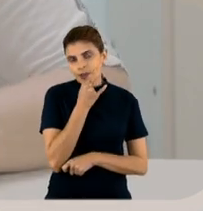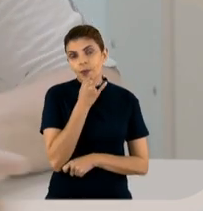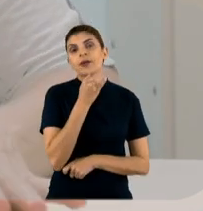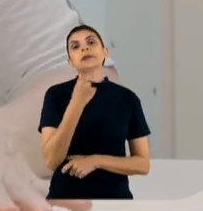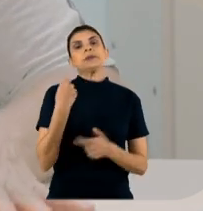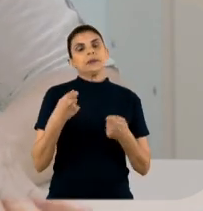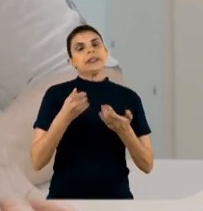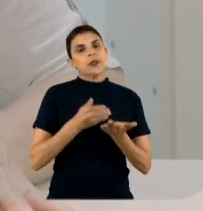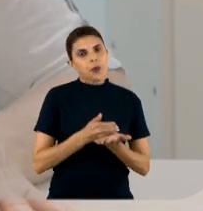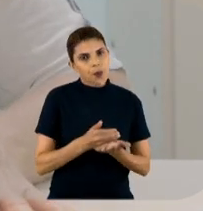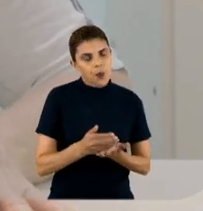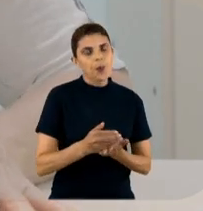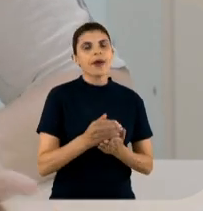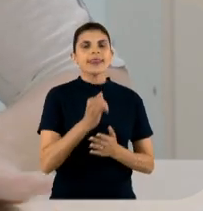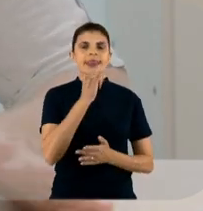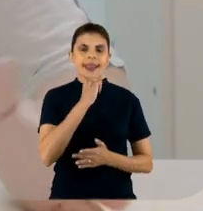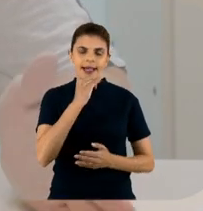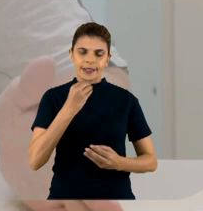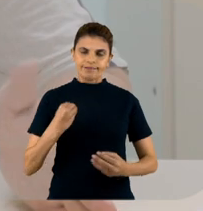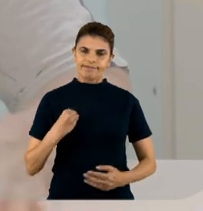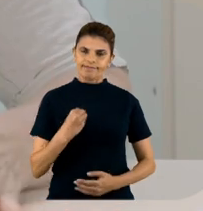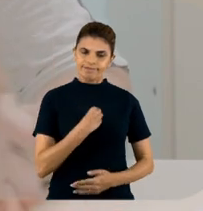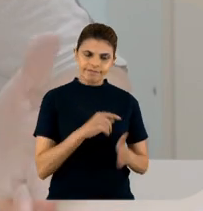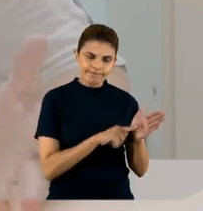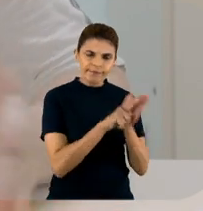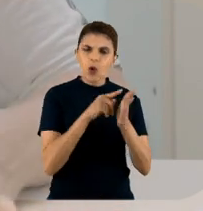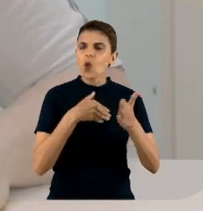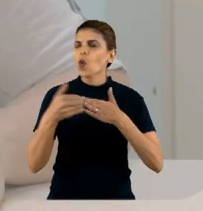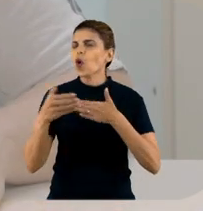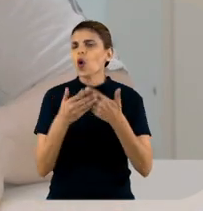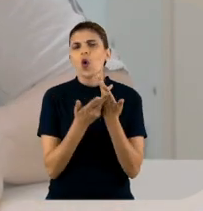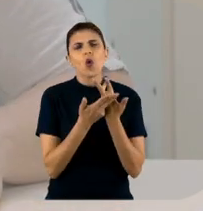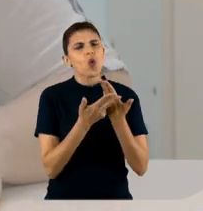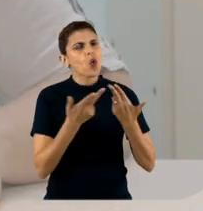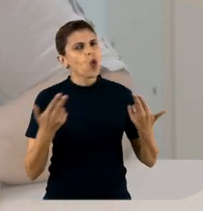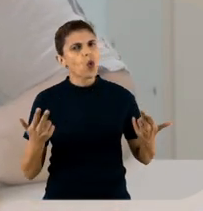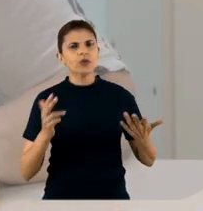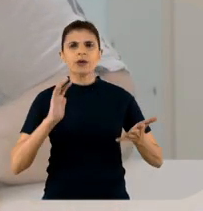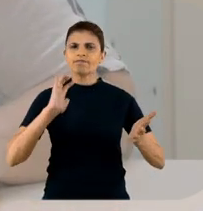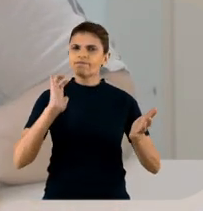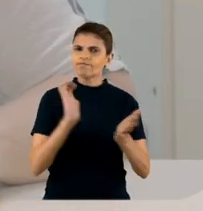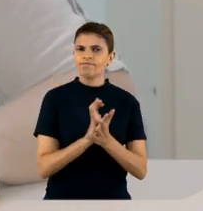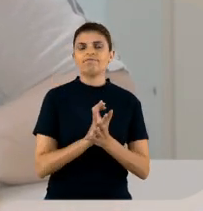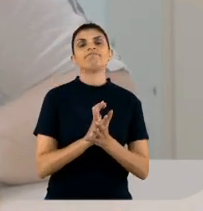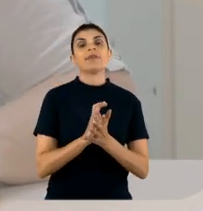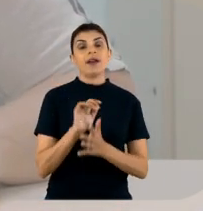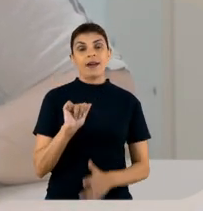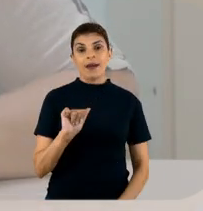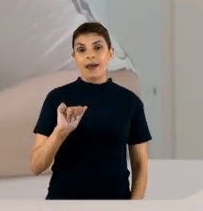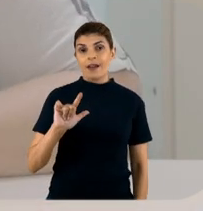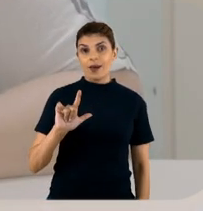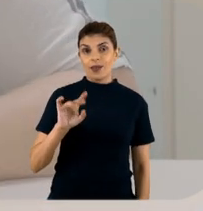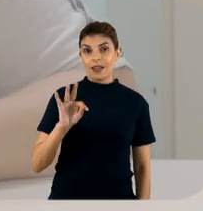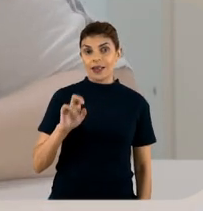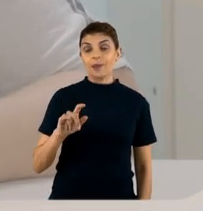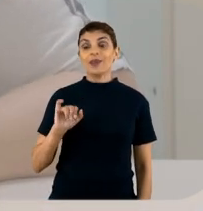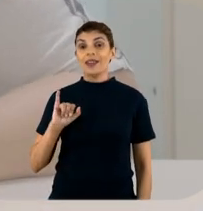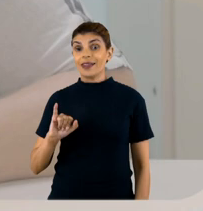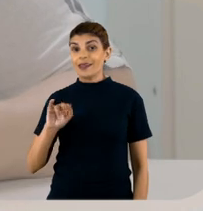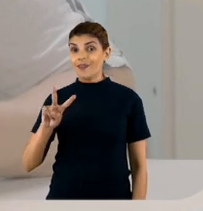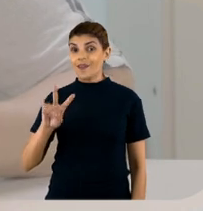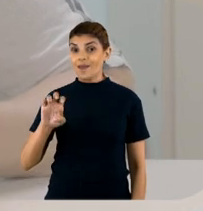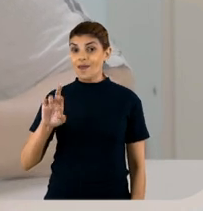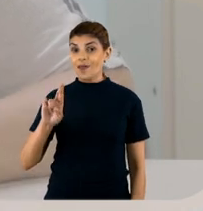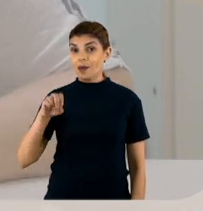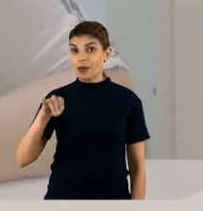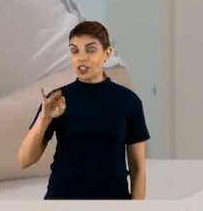tal mas a gente tem que partir para um teste Clínico antes de poder dizer qualquer coisa sobre o atazanavir funcional ou não a ivermectina é um